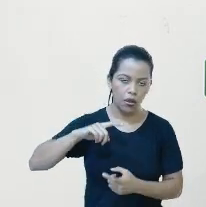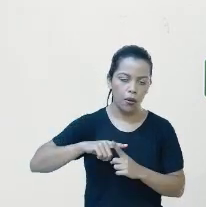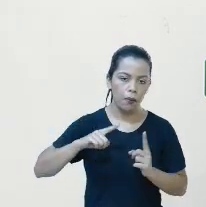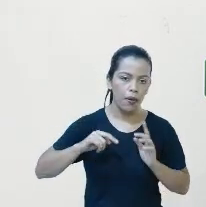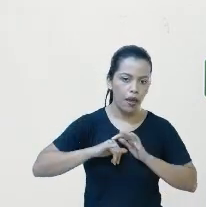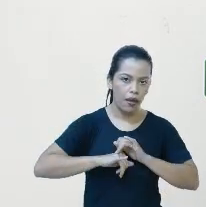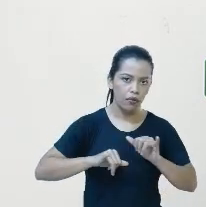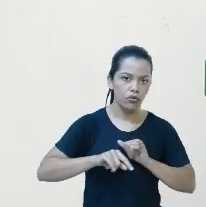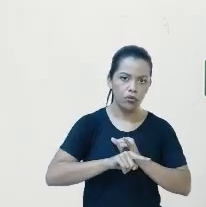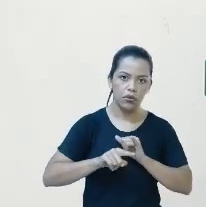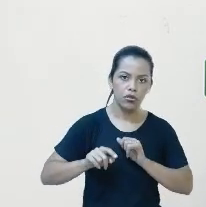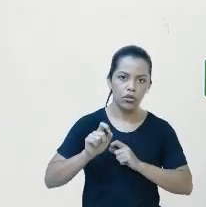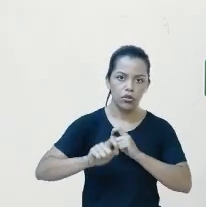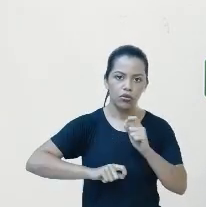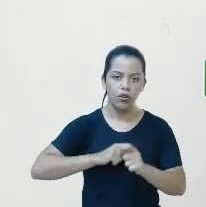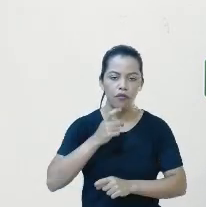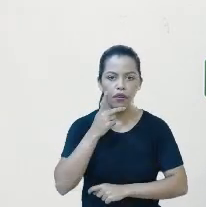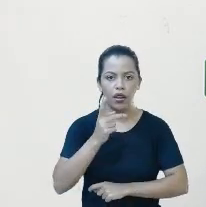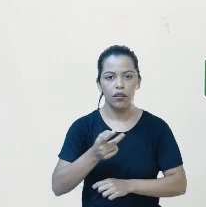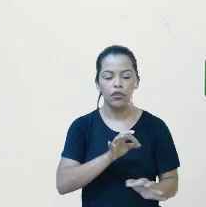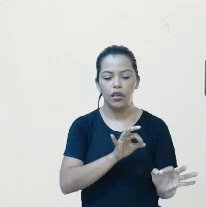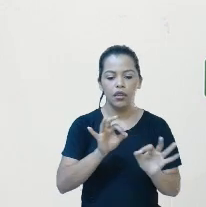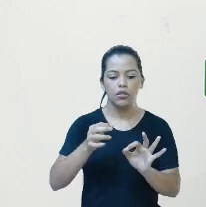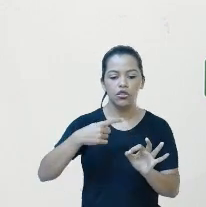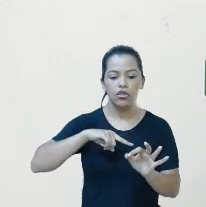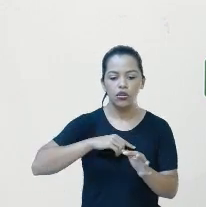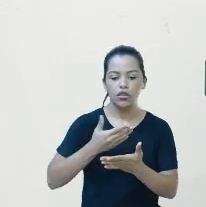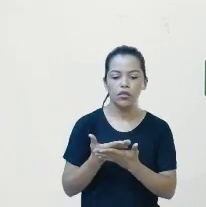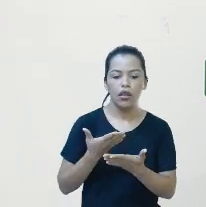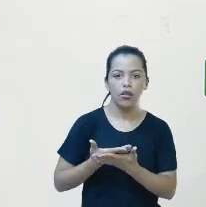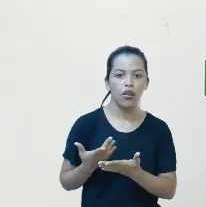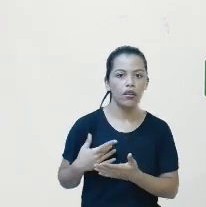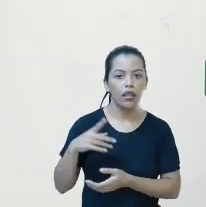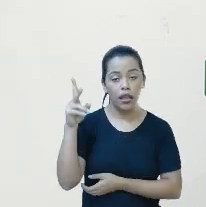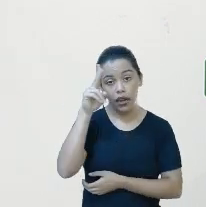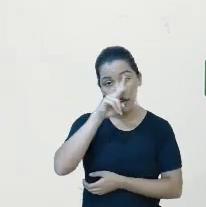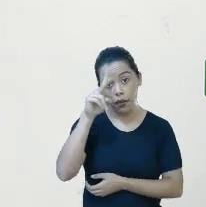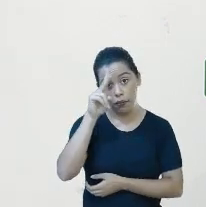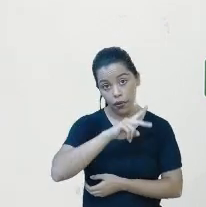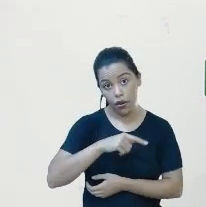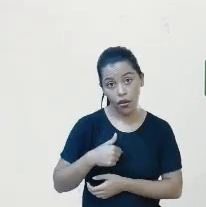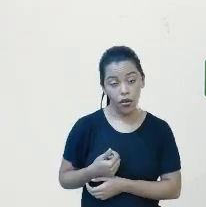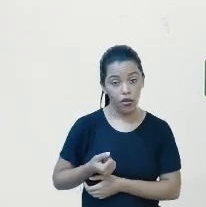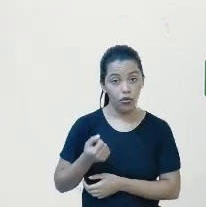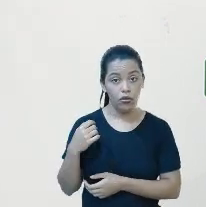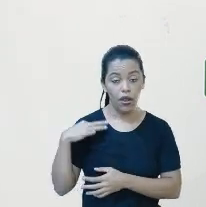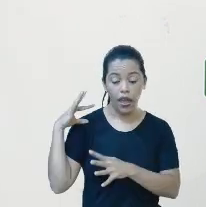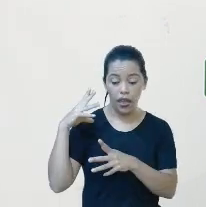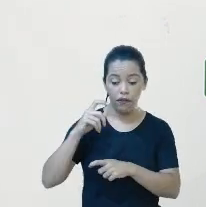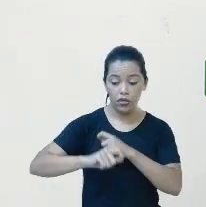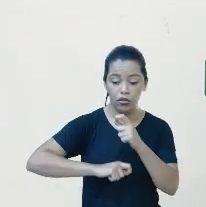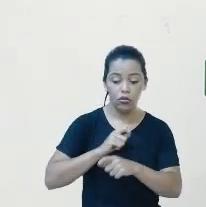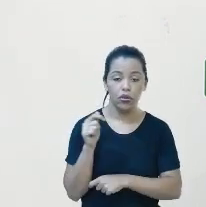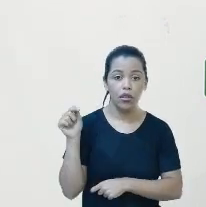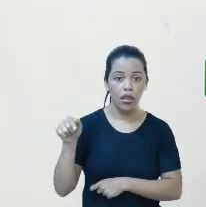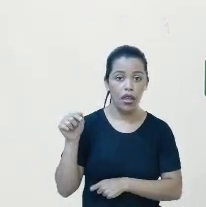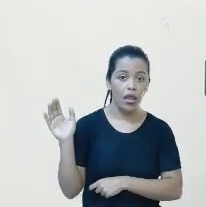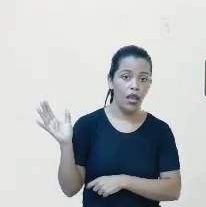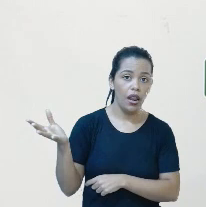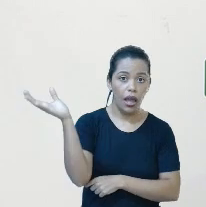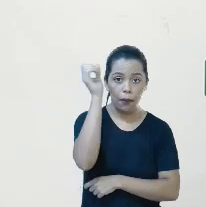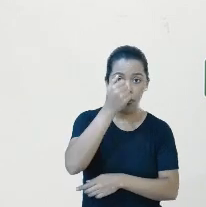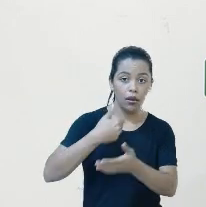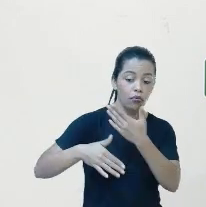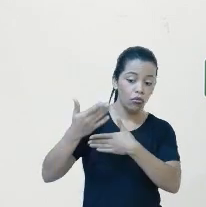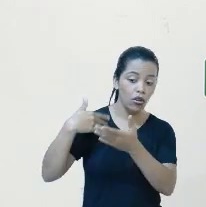um recadinho para a gente dizendo que assiste às nossas aulas e que está lembrando, está revisando o que ele aprendeu lá nos tempos de escola.